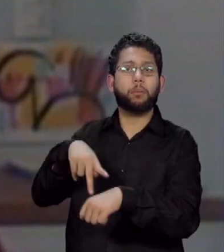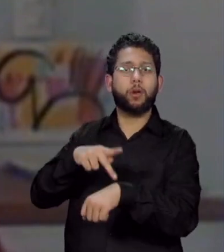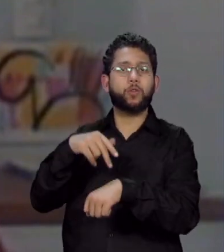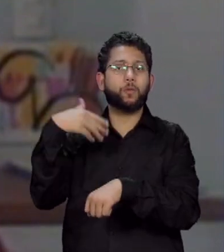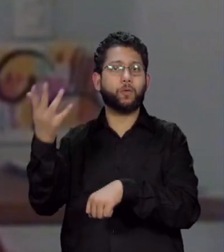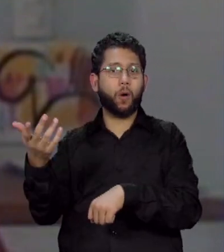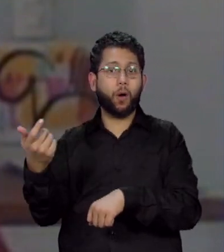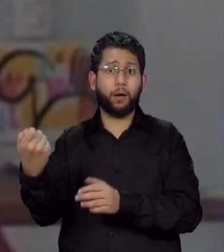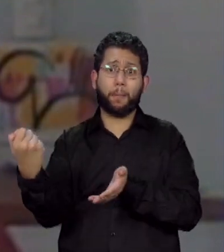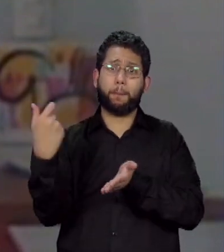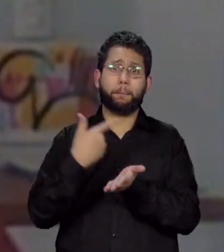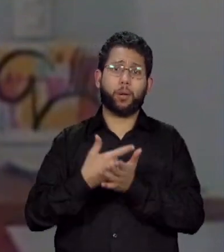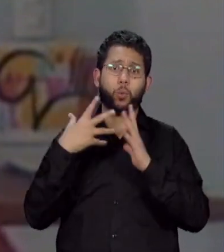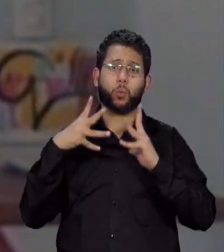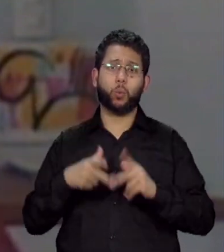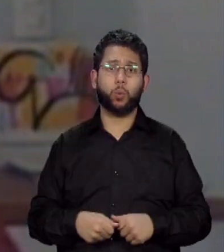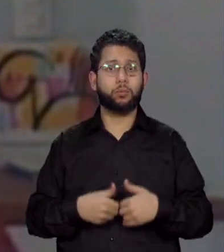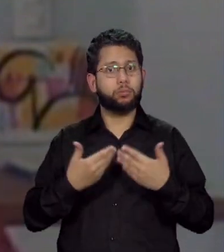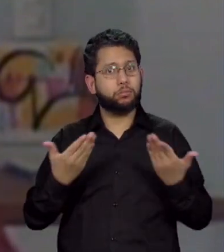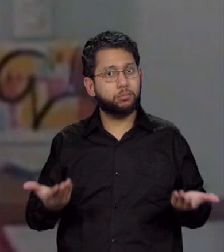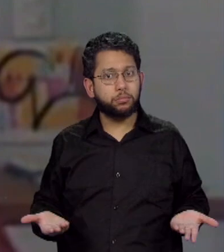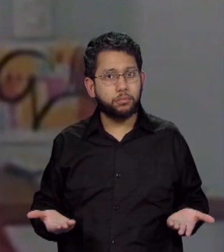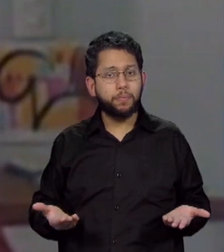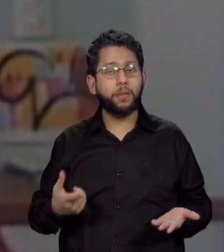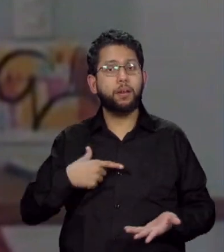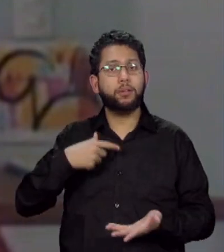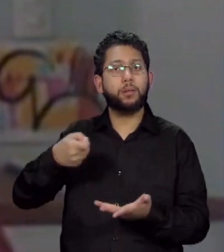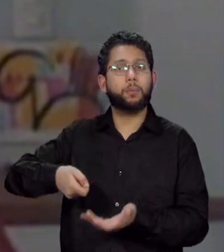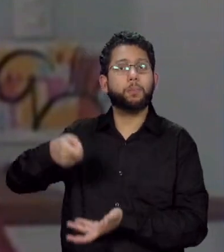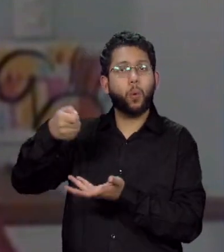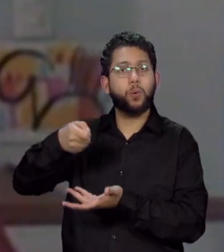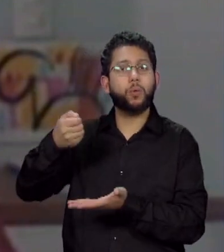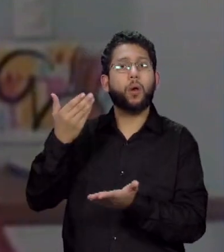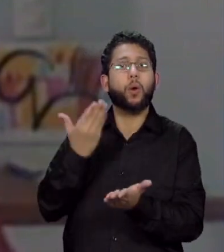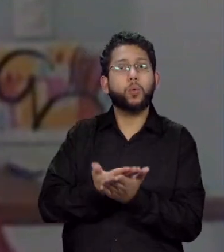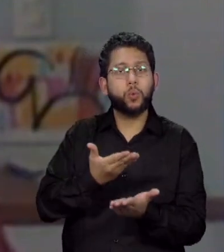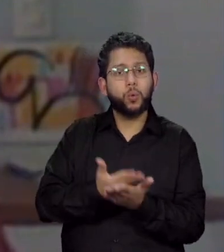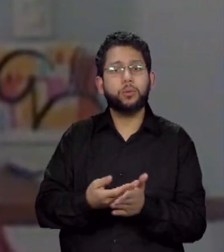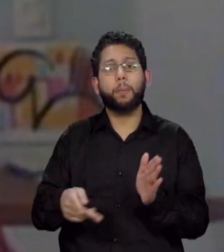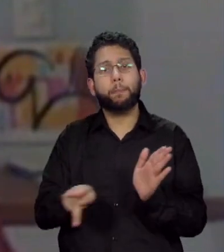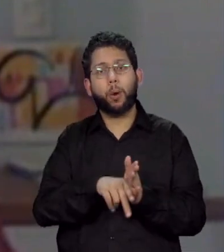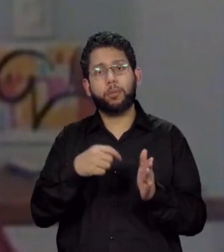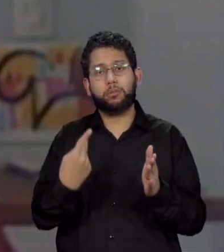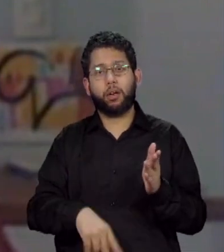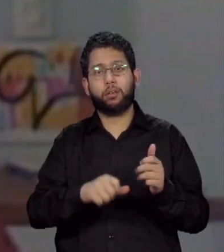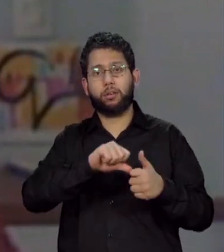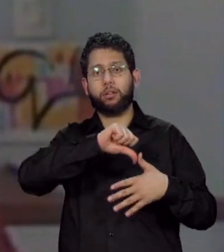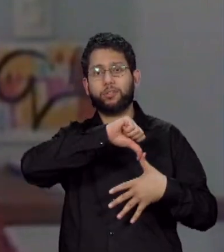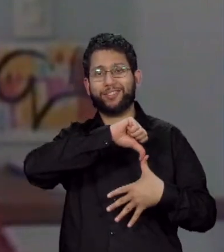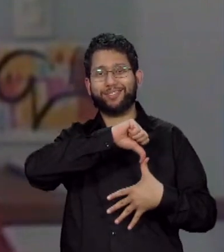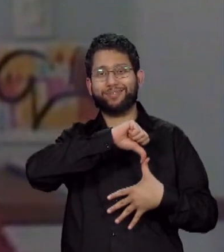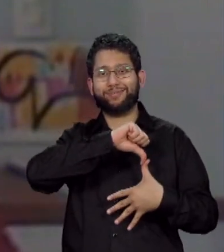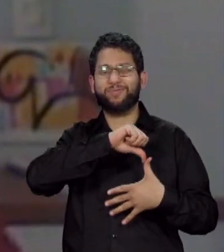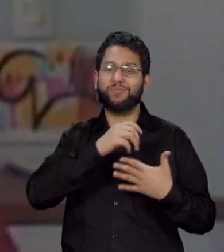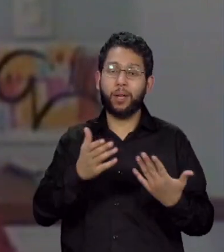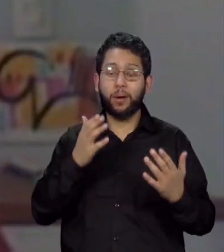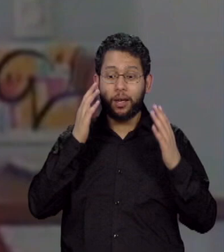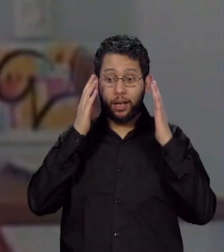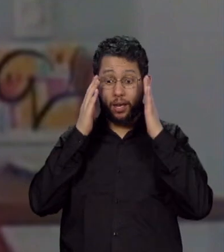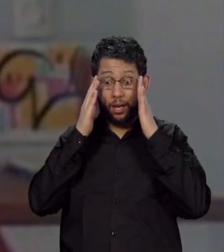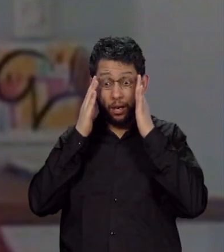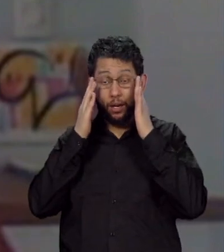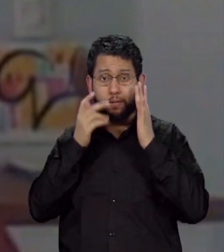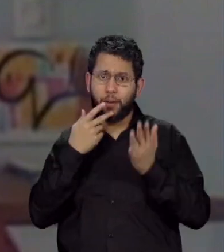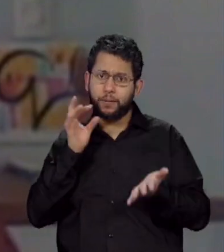bolsa integralmente paga. E várias dessas bolsas são para estudantes latino-americanos, né? Então é uma questão de você,